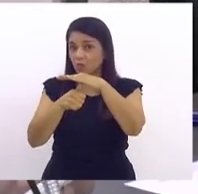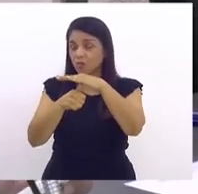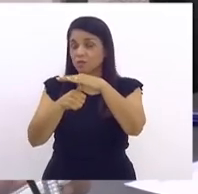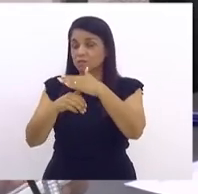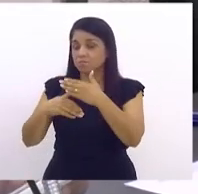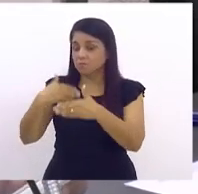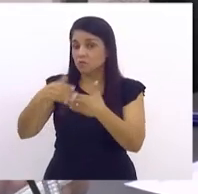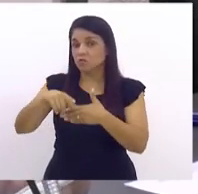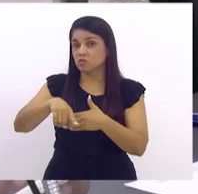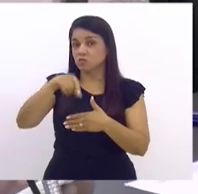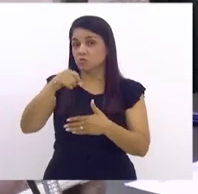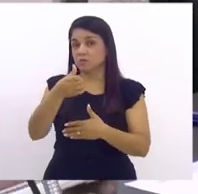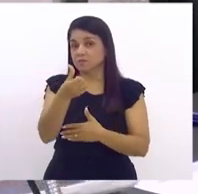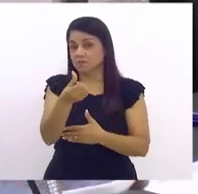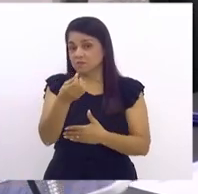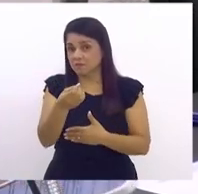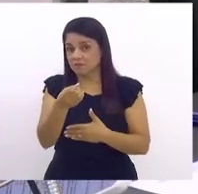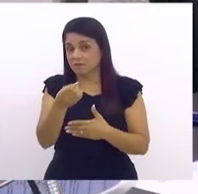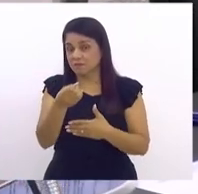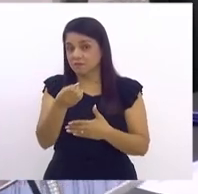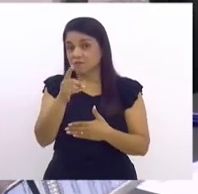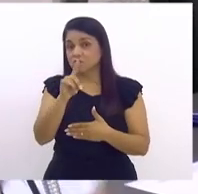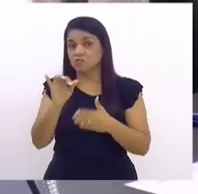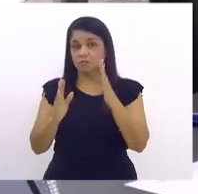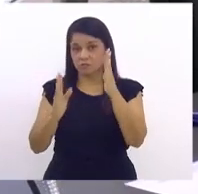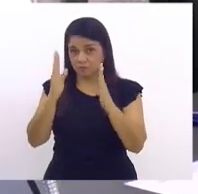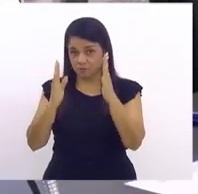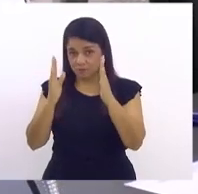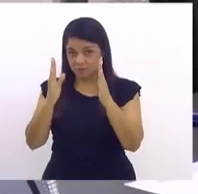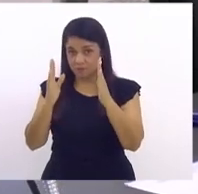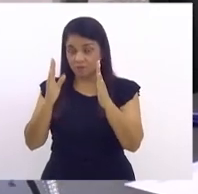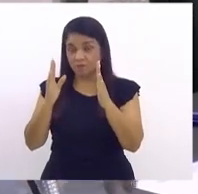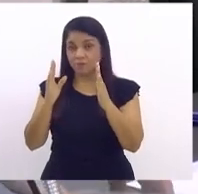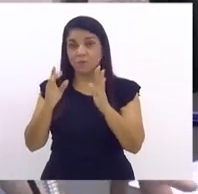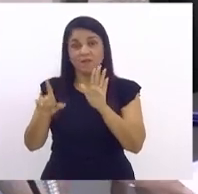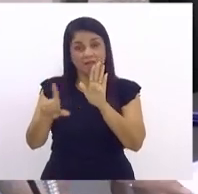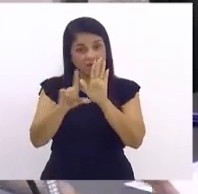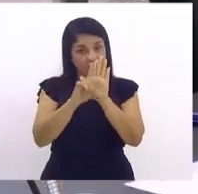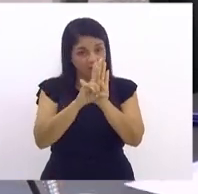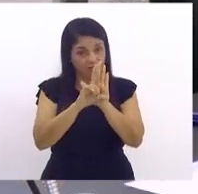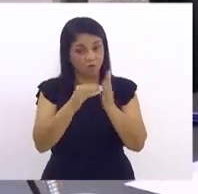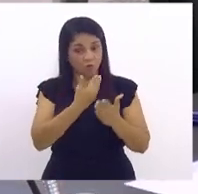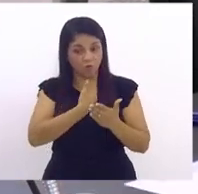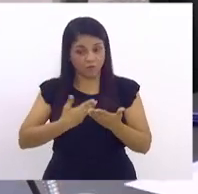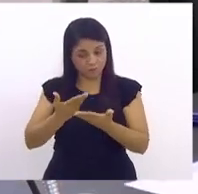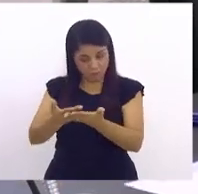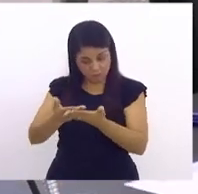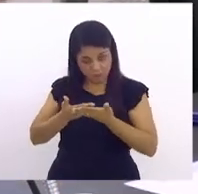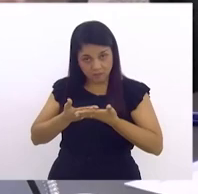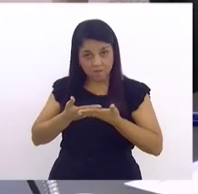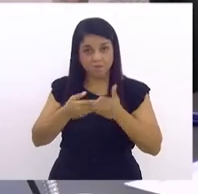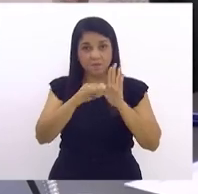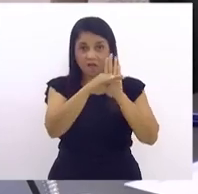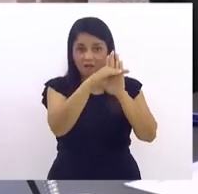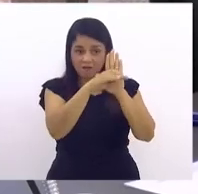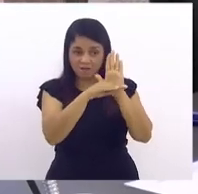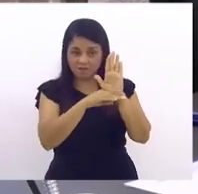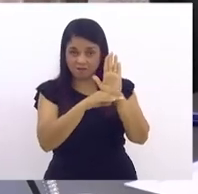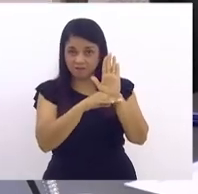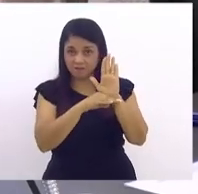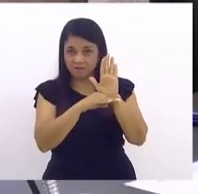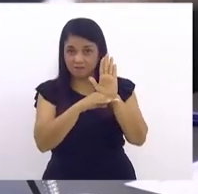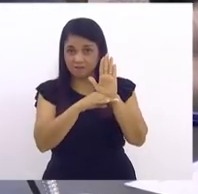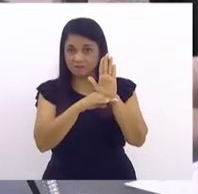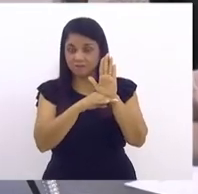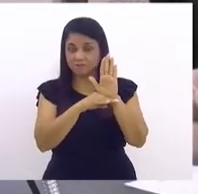no prazo de 60 dias. Portanto, pela luz da lei, o governador recebe uma lista tríplice com